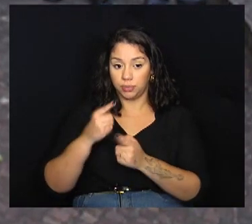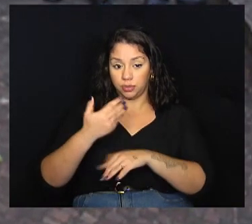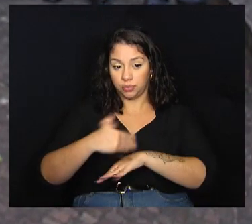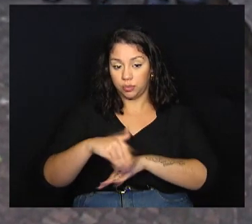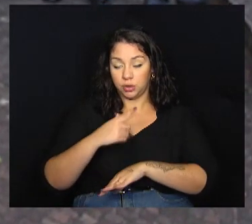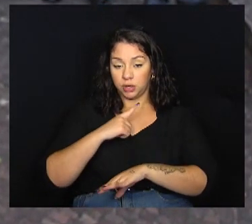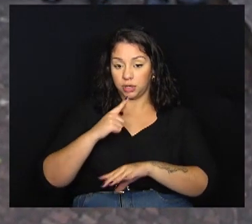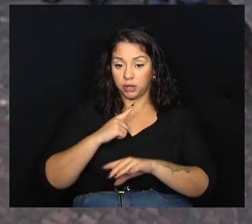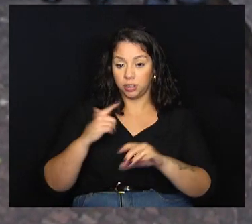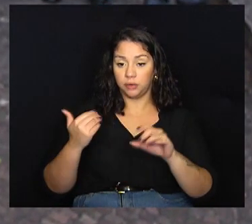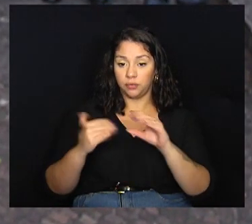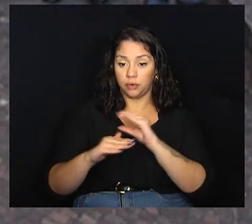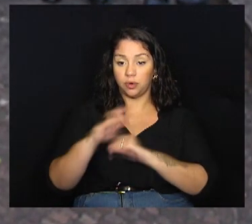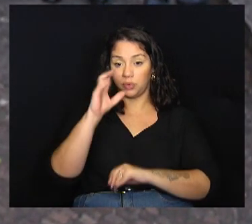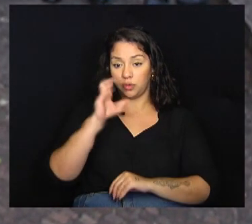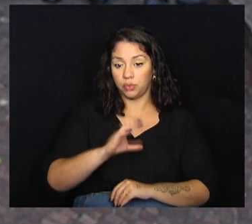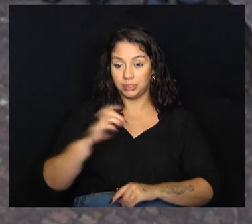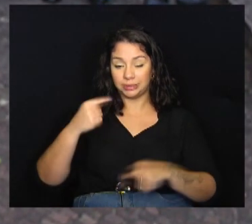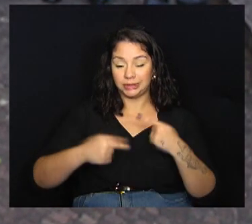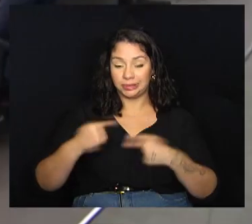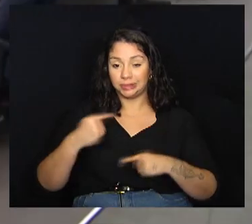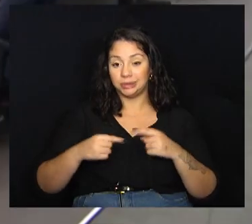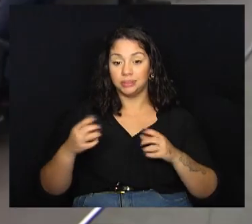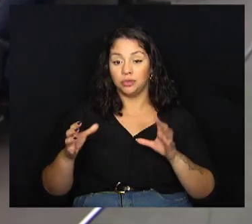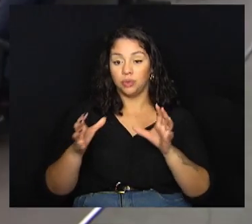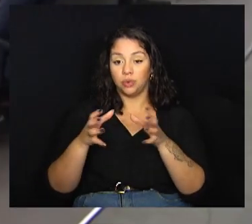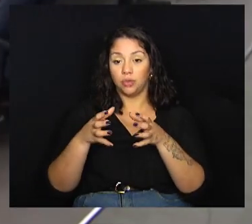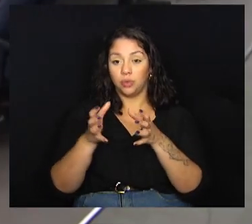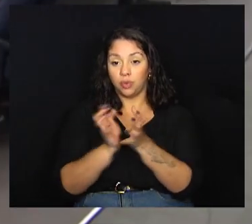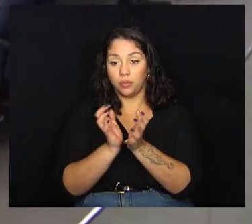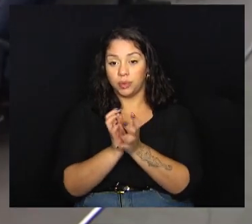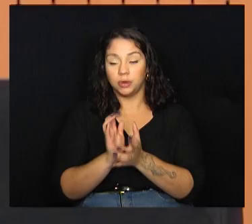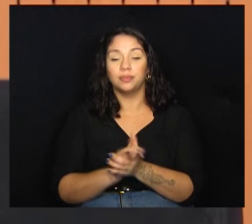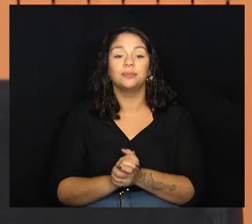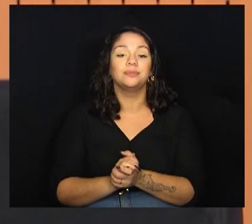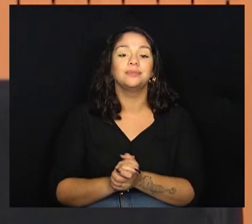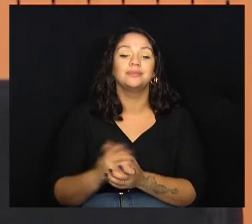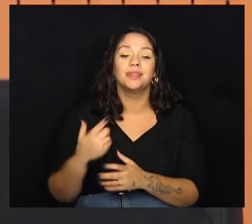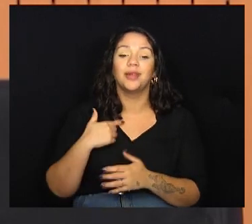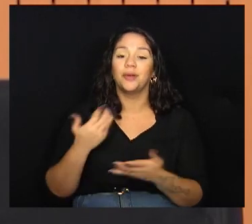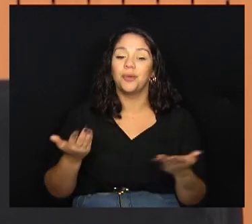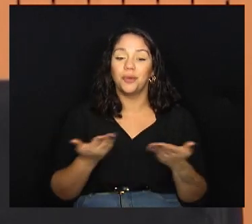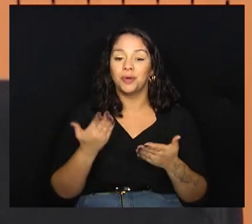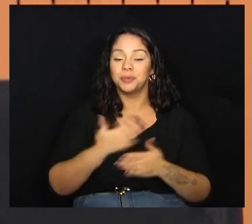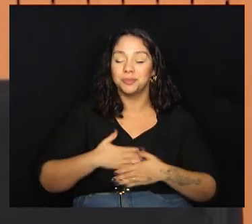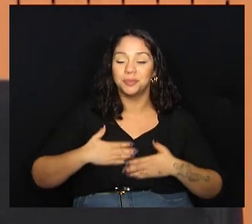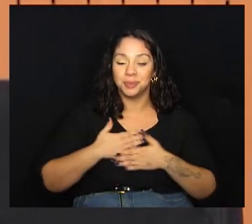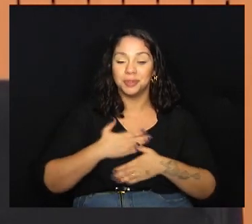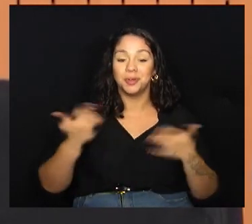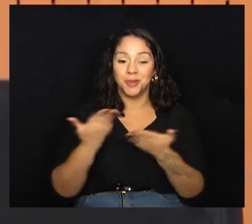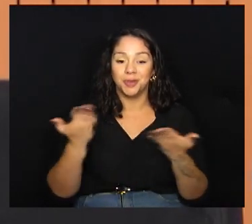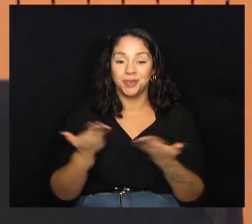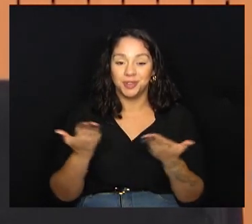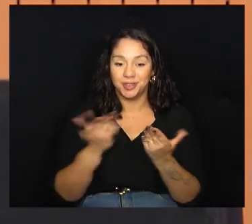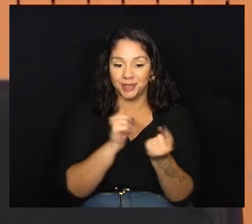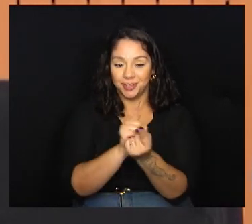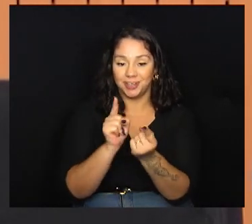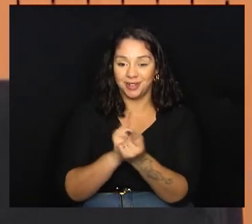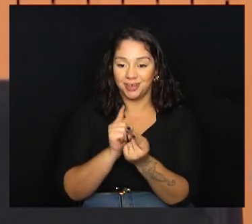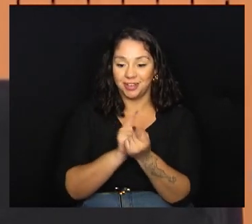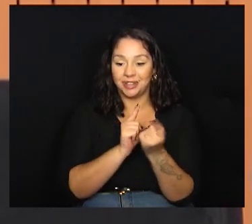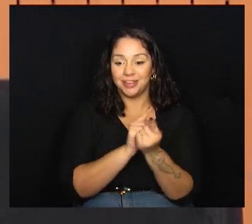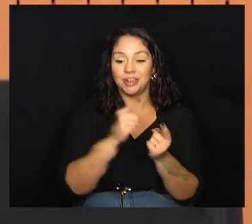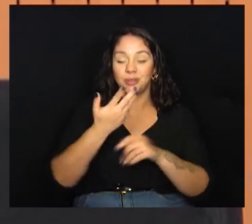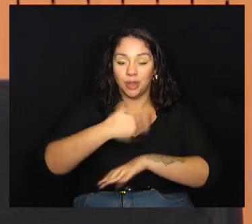sua coordenadora para debater com a comissão. É um prazer estar aqui falando um pouquinho do consultório na rua. Sou suspeita para falar do consultório na